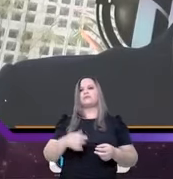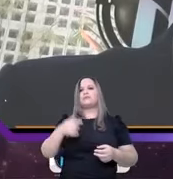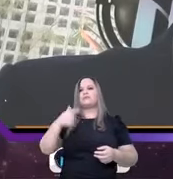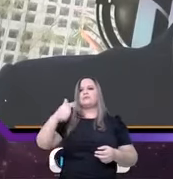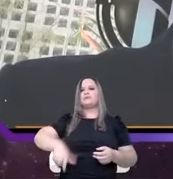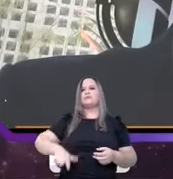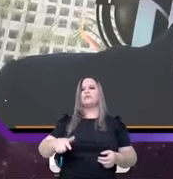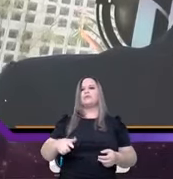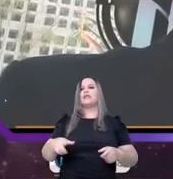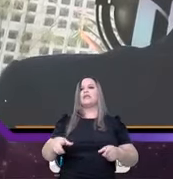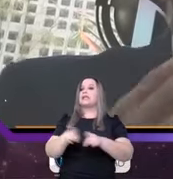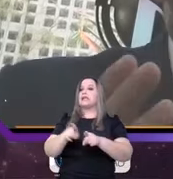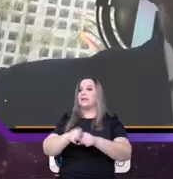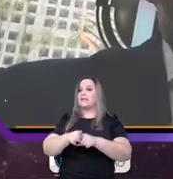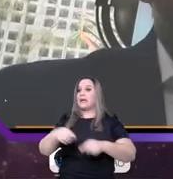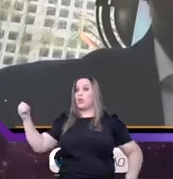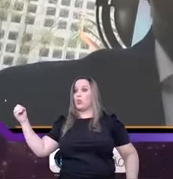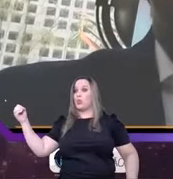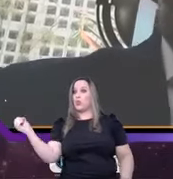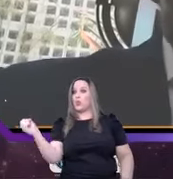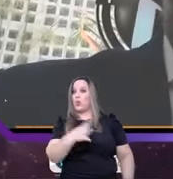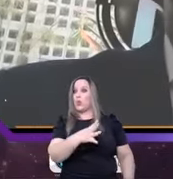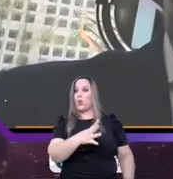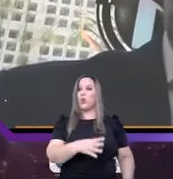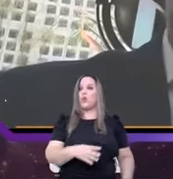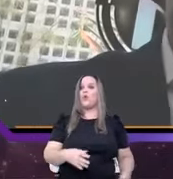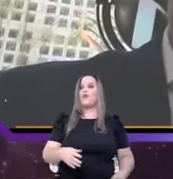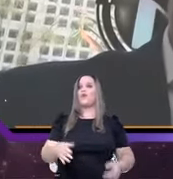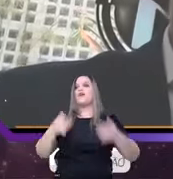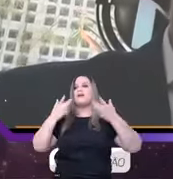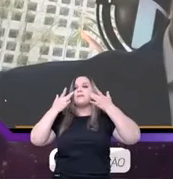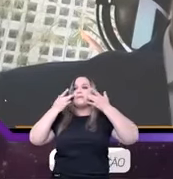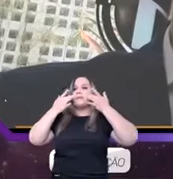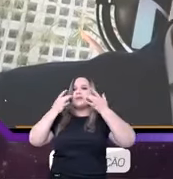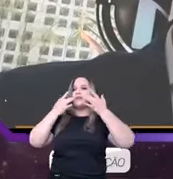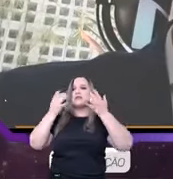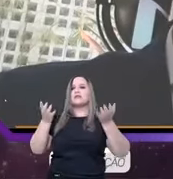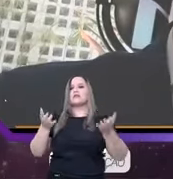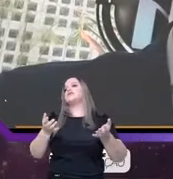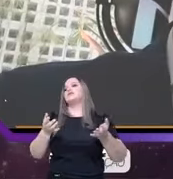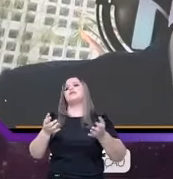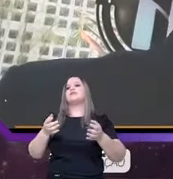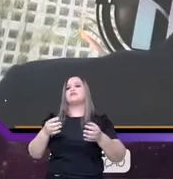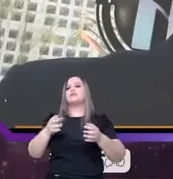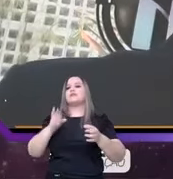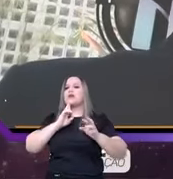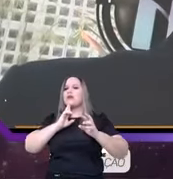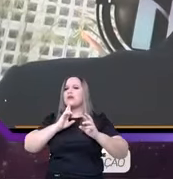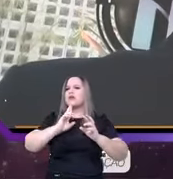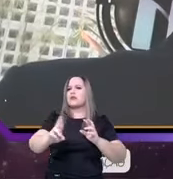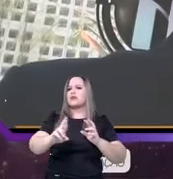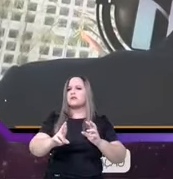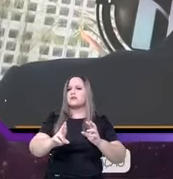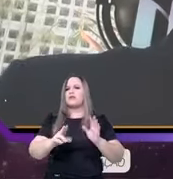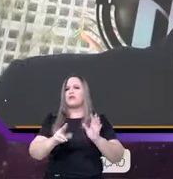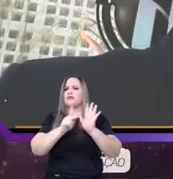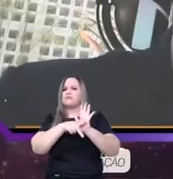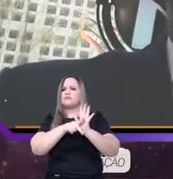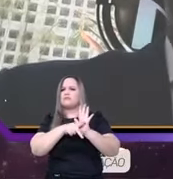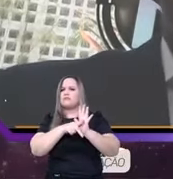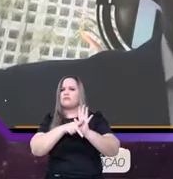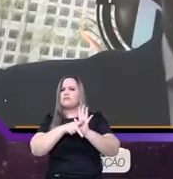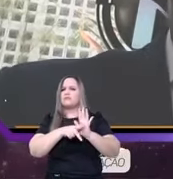Teremos lançamento, a apresentação do resultado de uma POC que vem sendo realizada com uma startup que